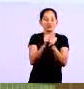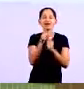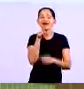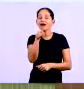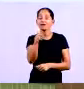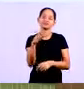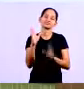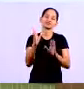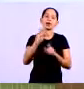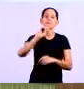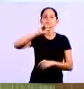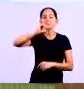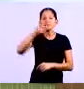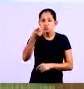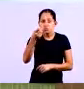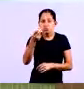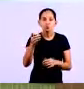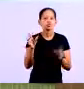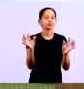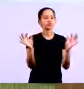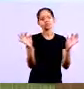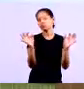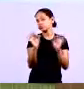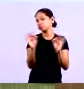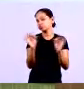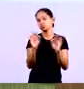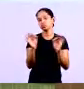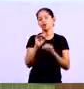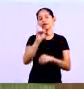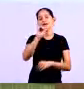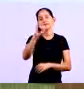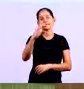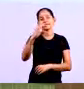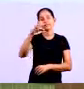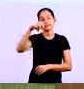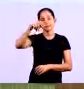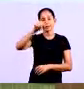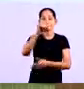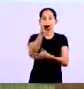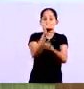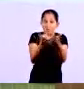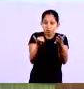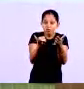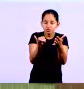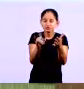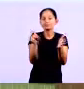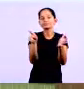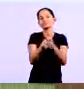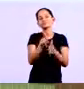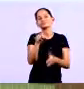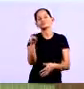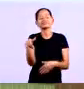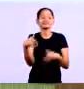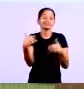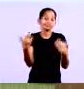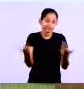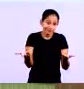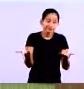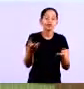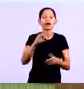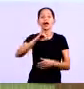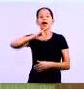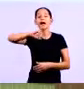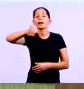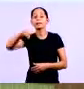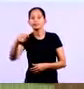daqueles R$1.000 não é estoque. Parte daqueles R$1.000 é ICMS. Esse ICMS, na empresa do regime normal, o que acontece? Ele aproveita